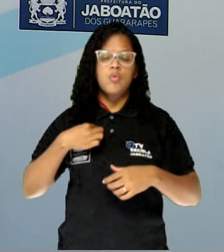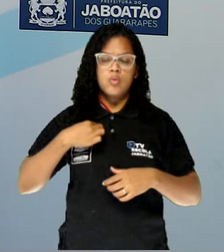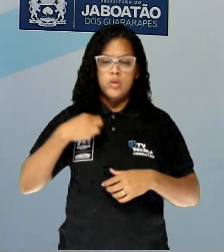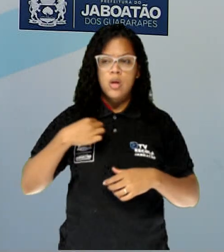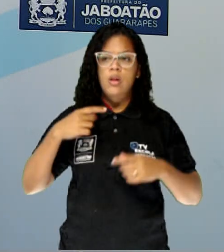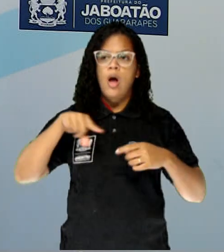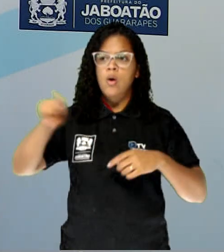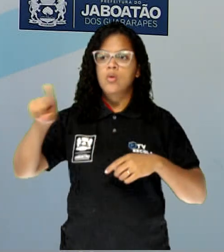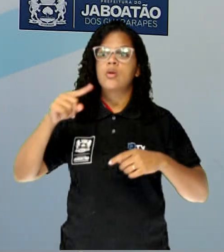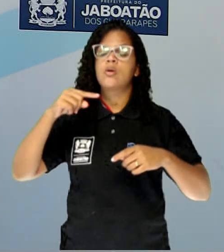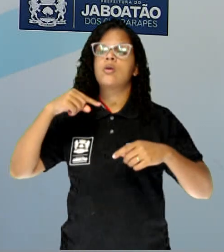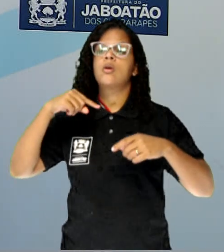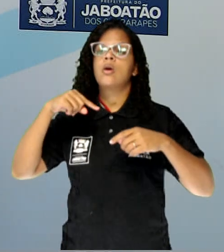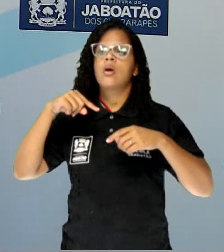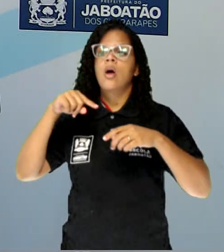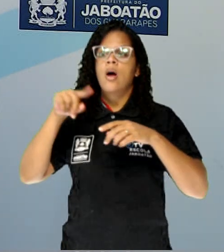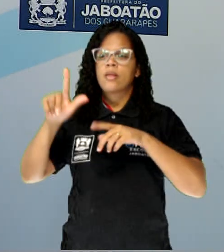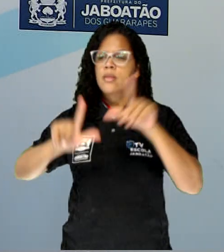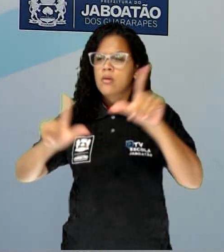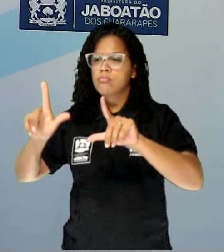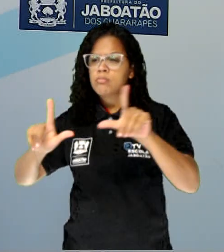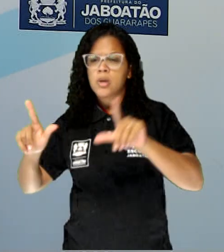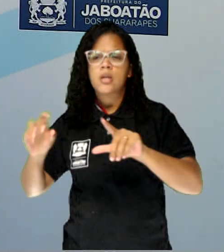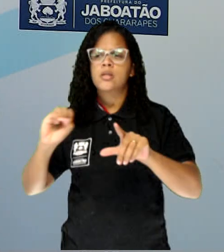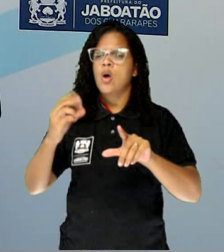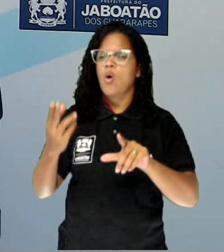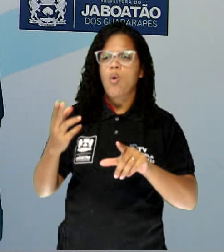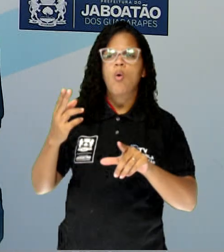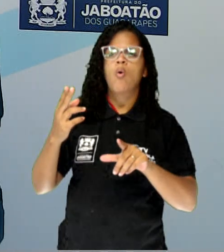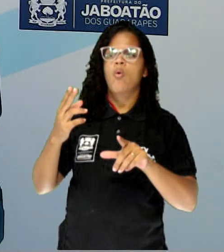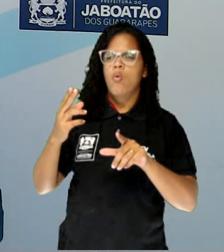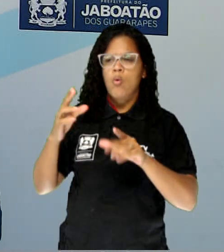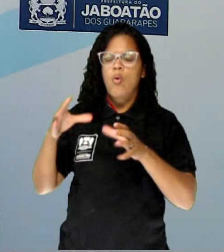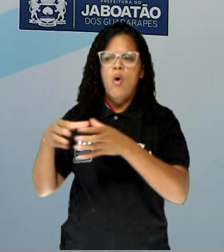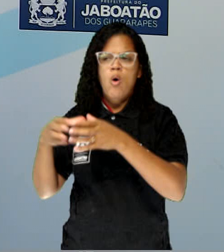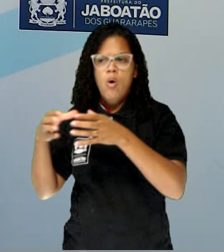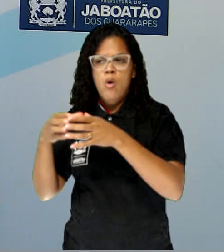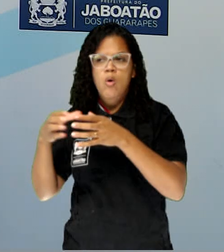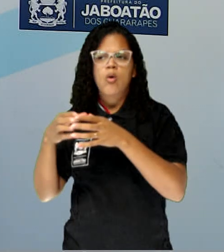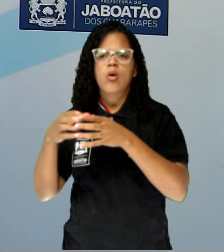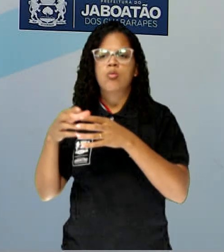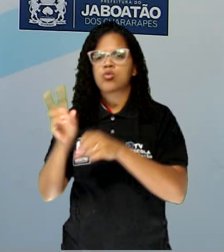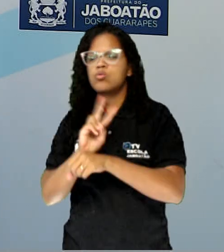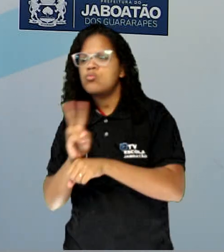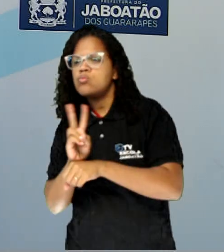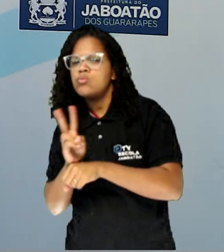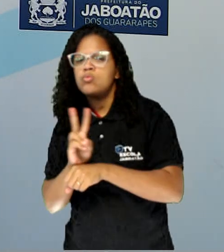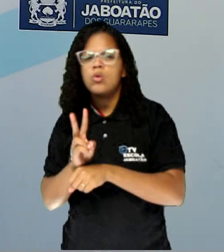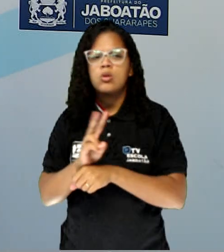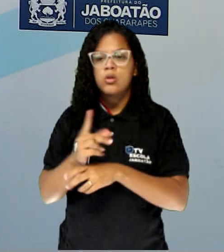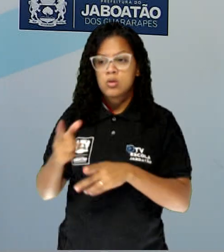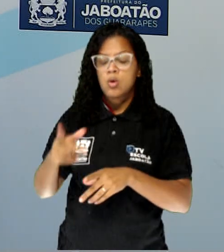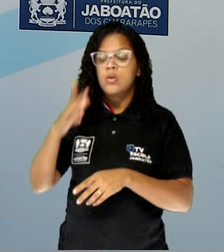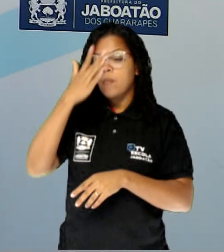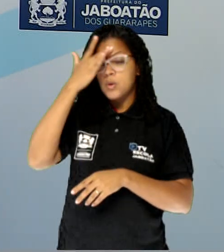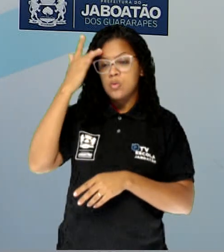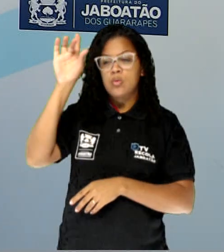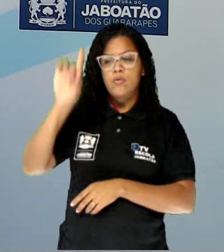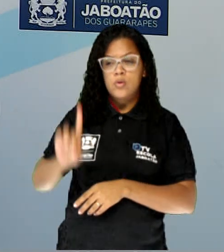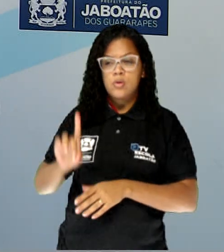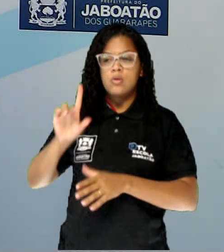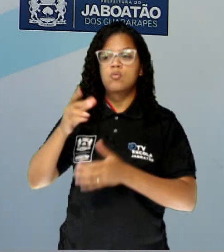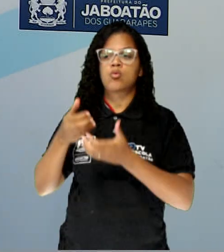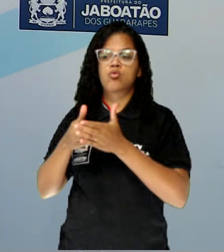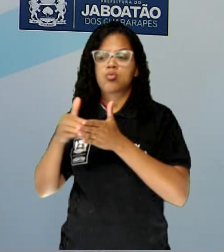qualquer órgão de imprensa ou de fiscalização aos locais onde a criança com deficiência foi excluída e